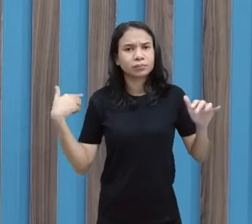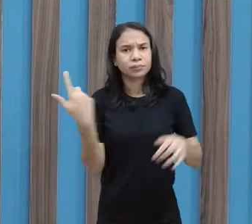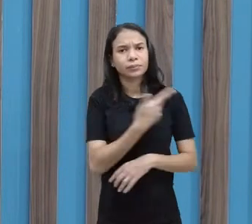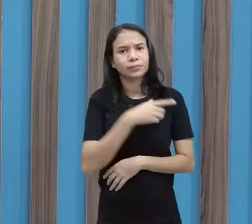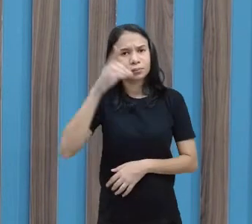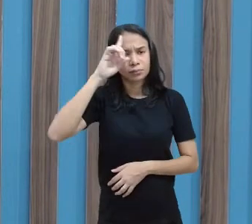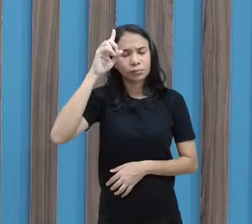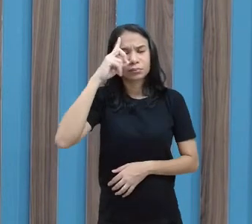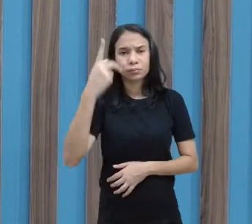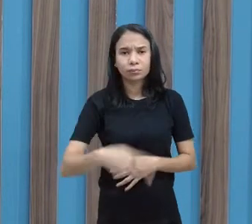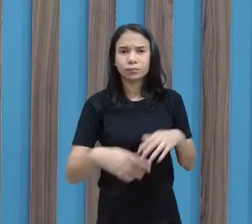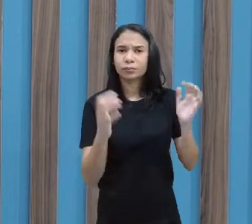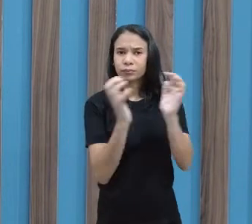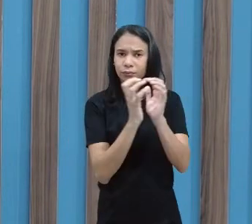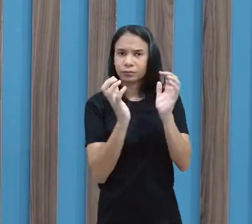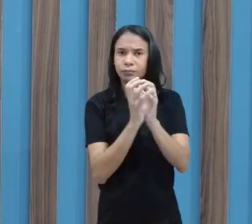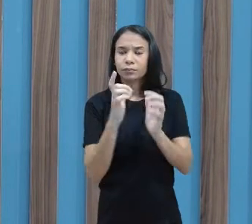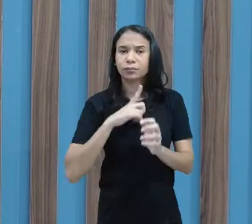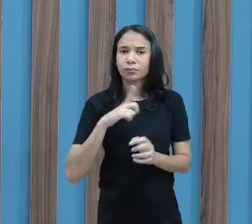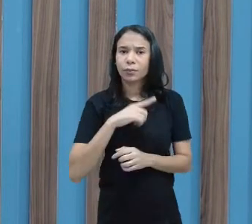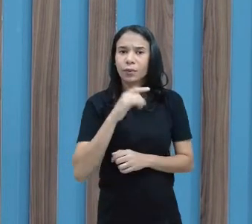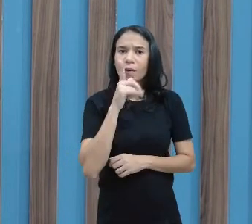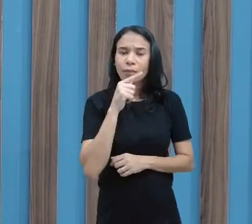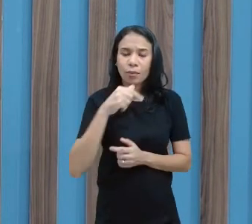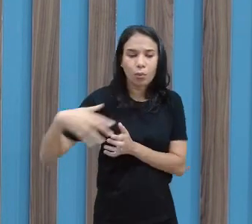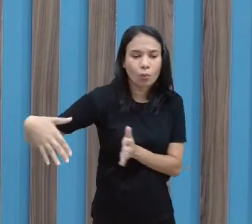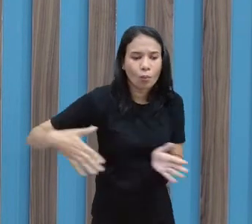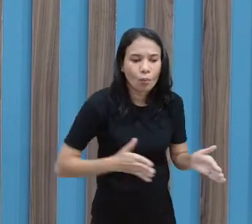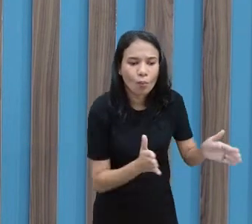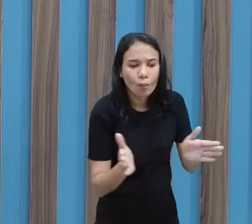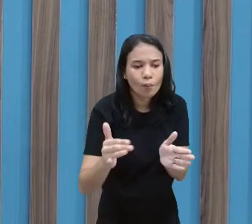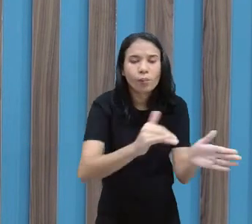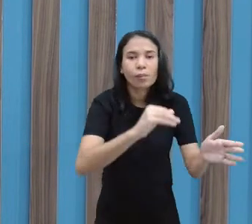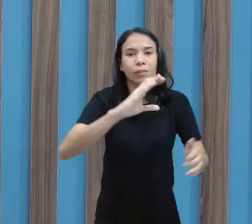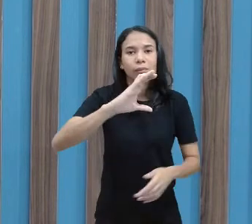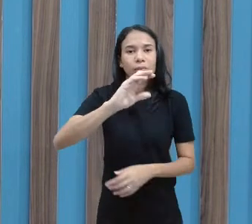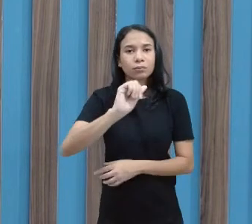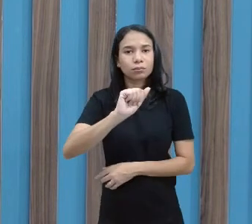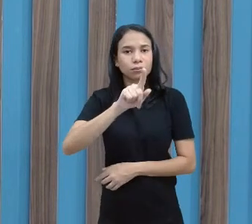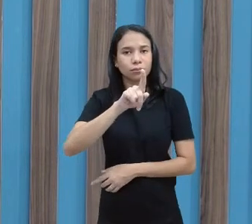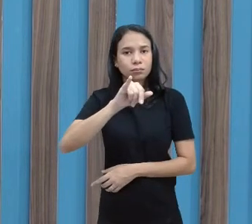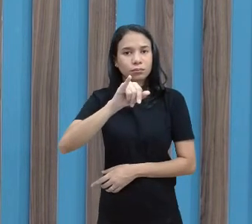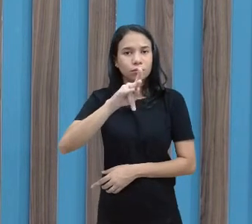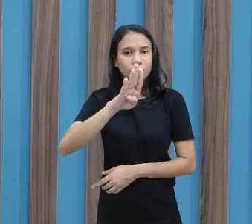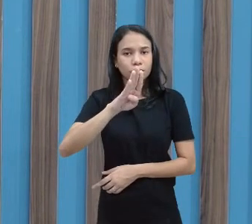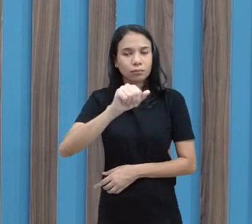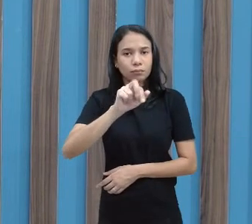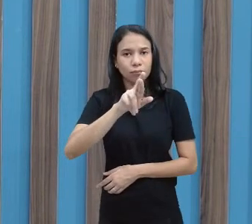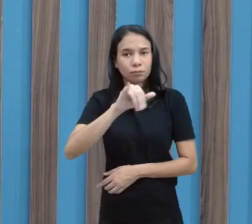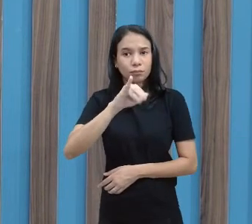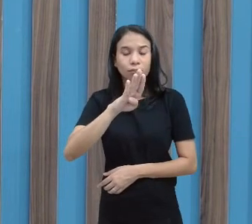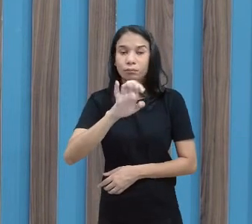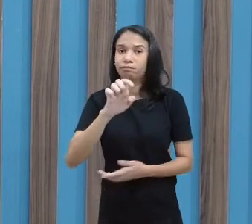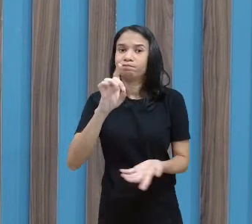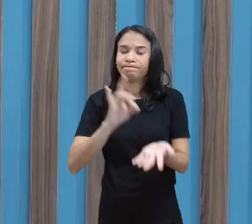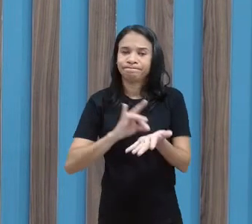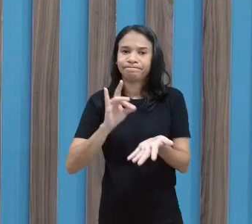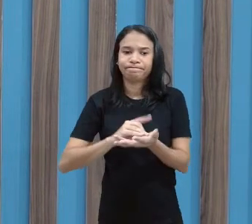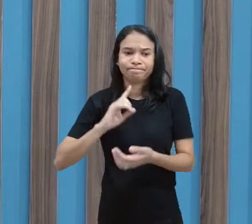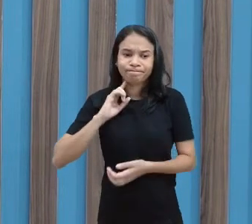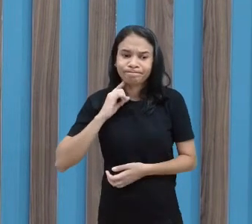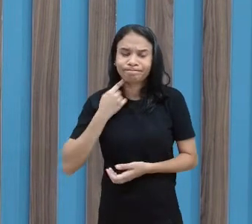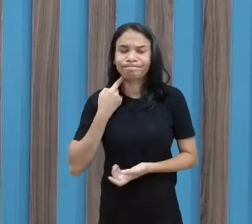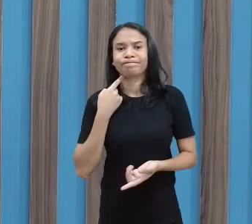do Recife, por exemplo, a gente tem o rio Capibaribe aí, extremamente poluído, né? Por conta das nossas